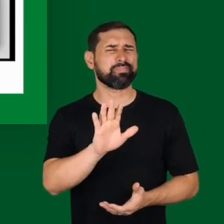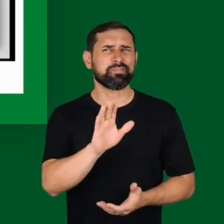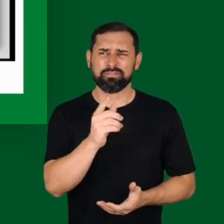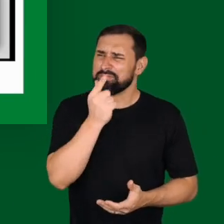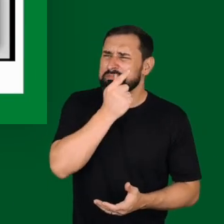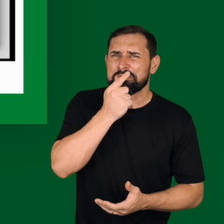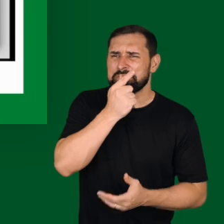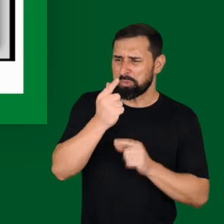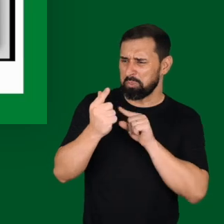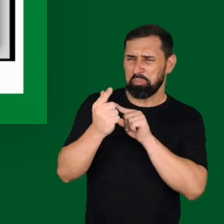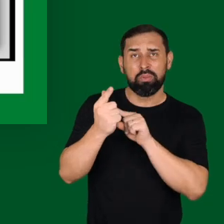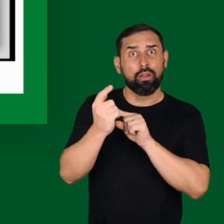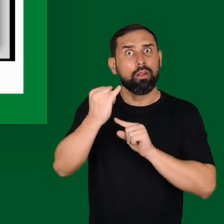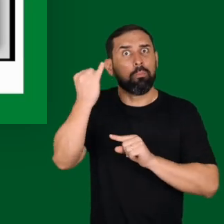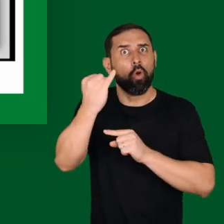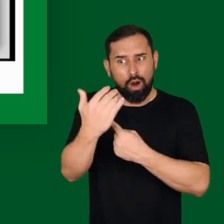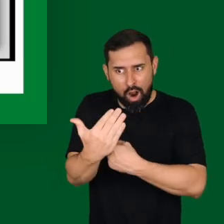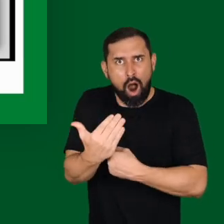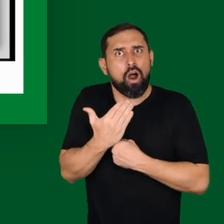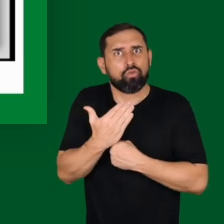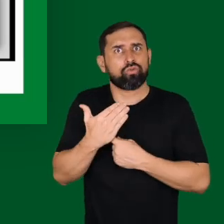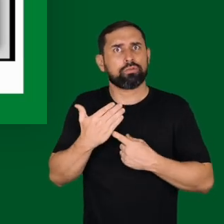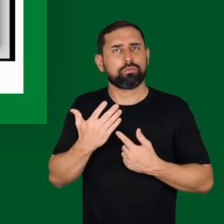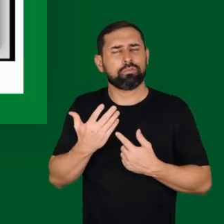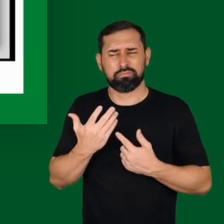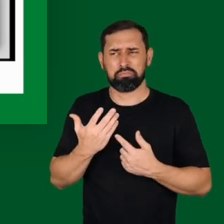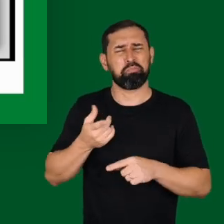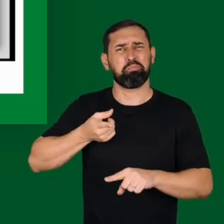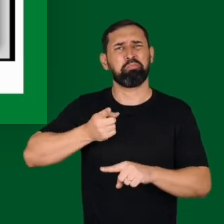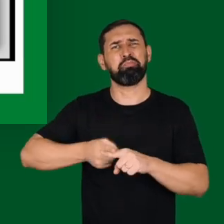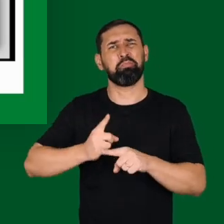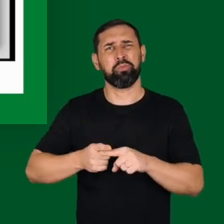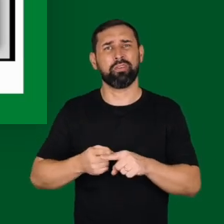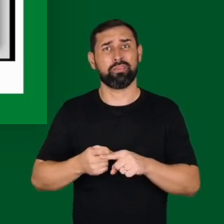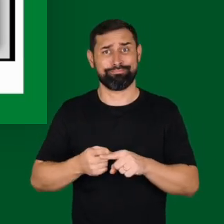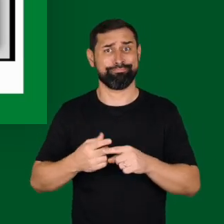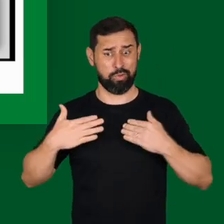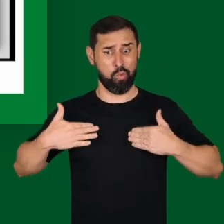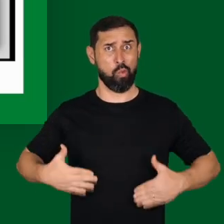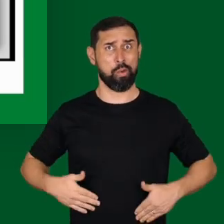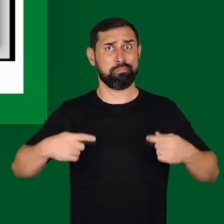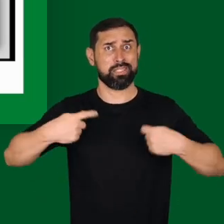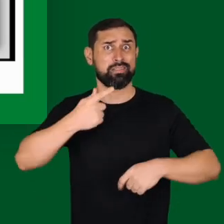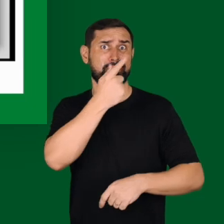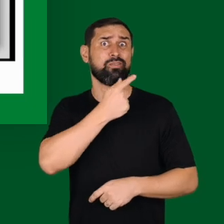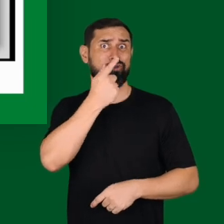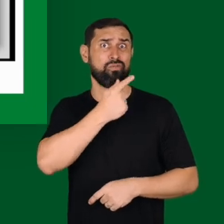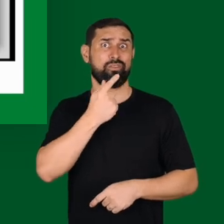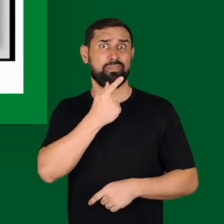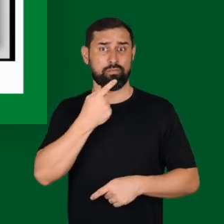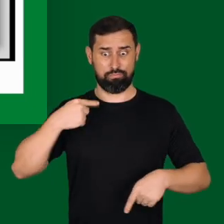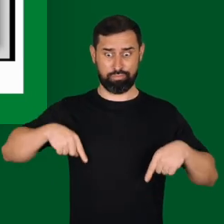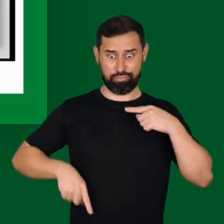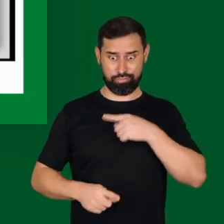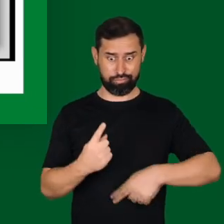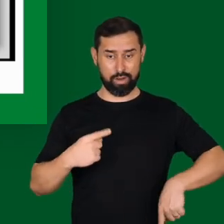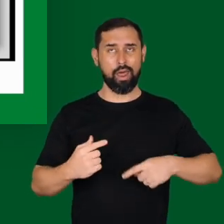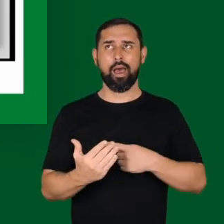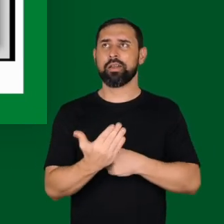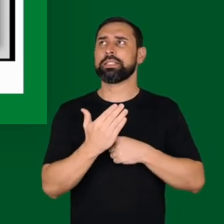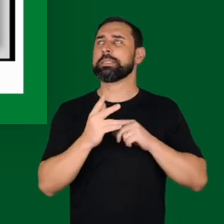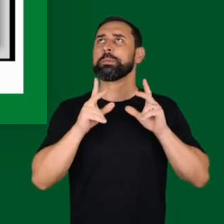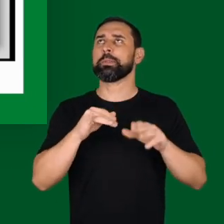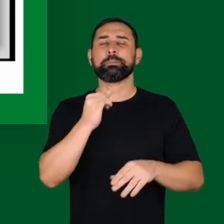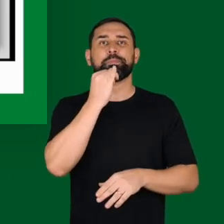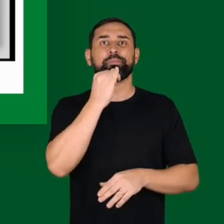muito grande da glicose. Por que é importante a glicose no nosso corpo? Porque o corpo ele precisa da